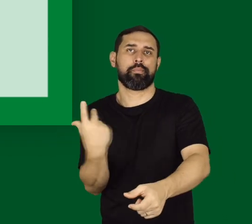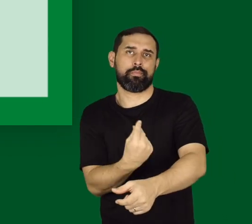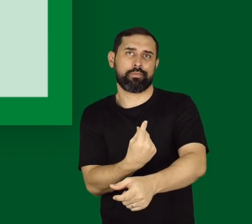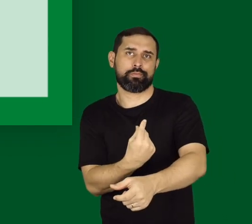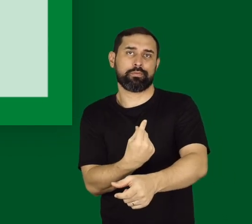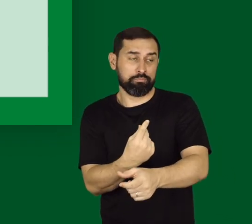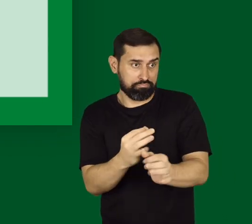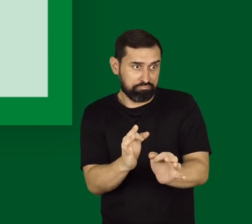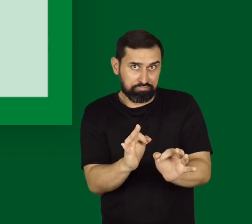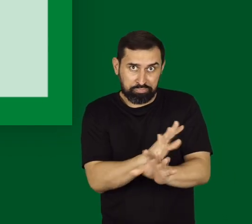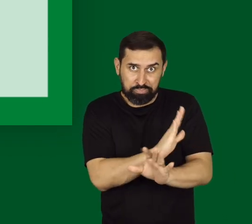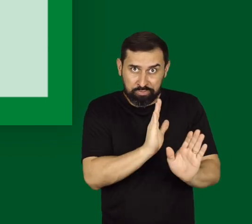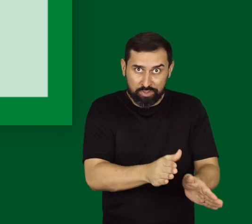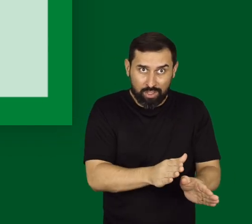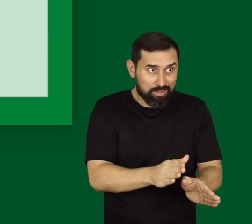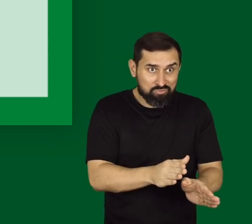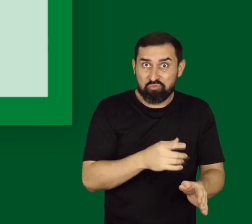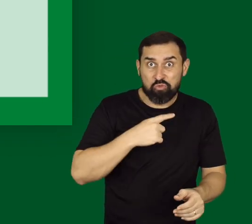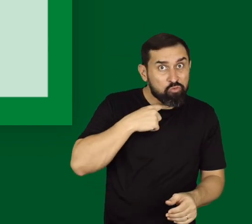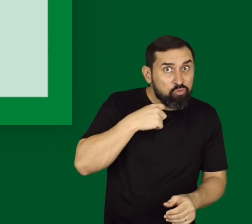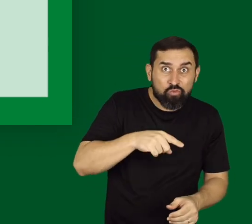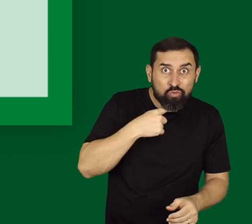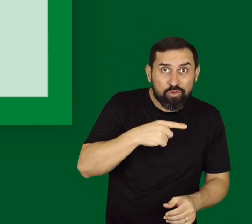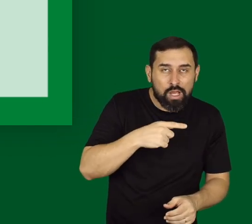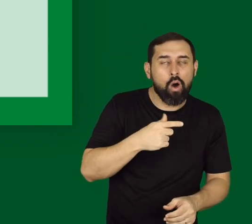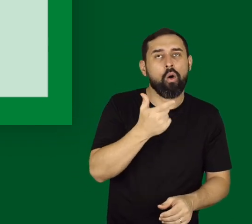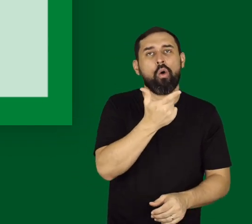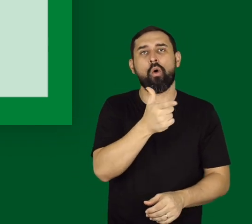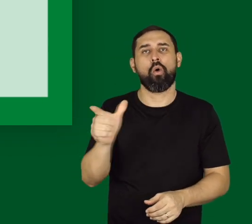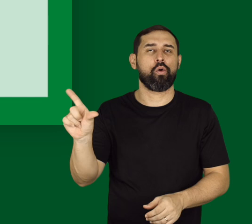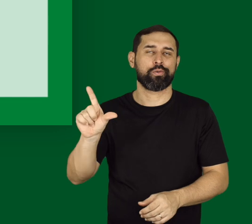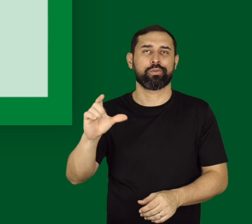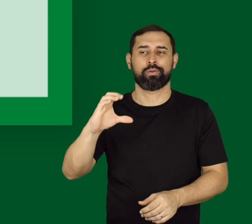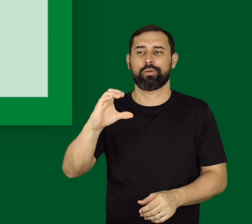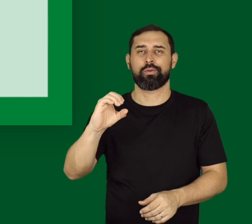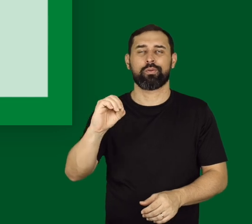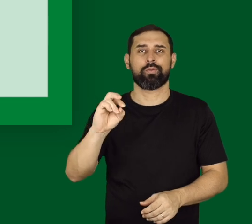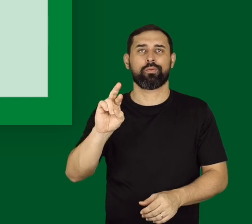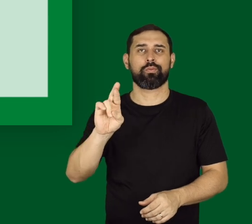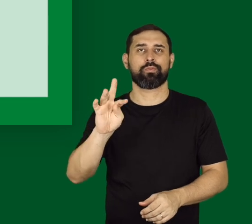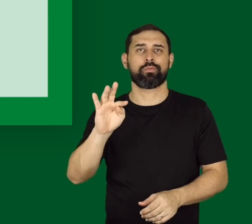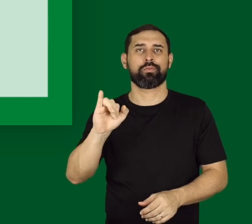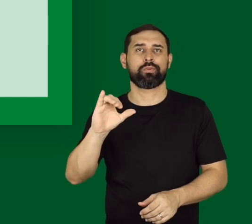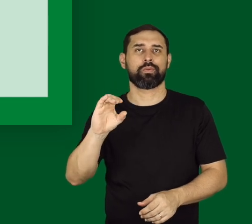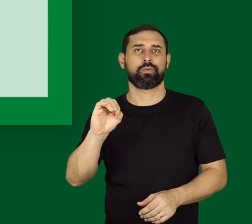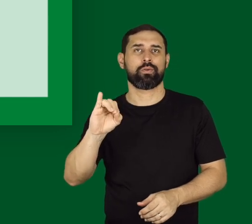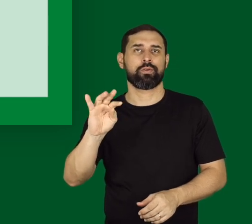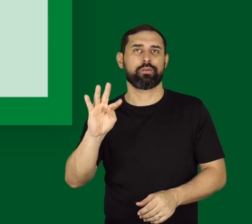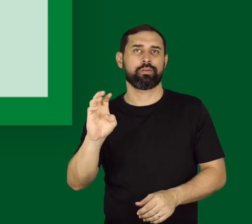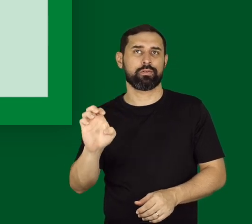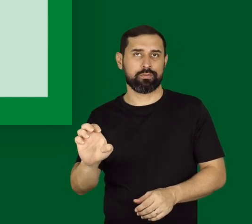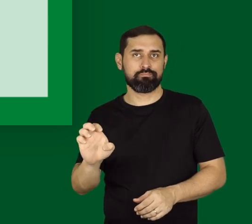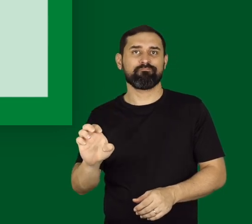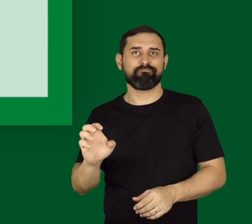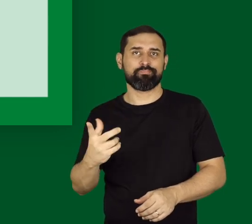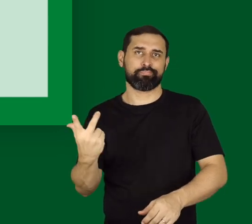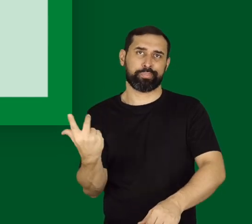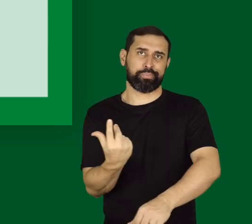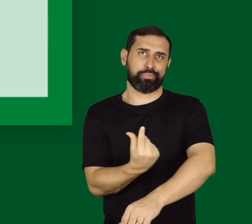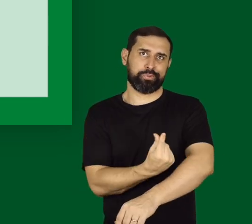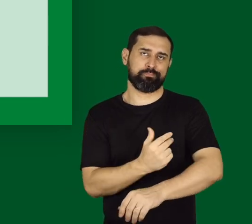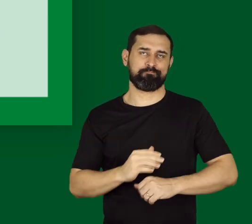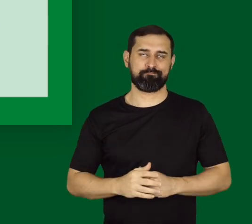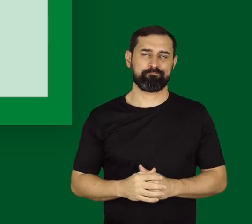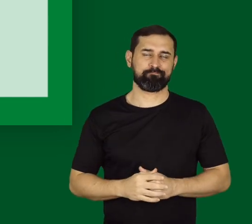eu entrei com droga vasoativa. E se não melhorou com droga vasoativa, você vai